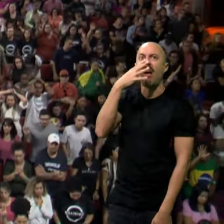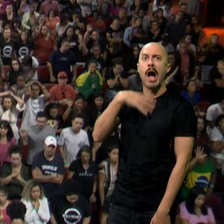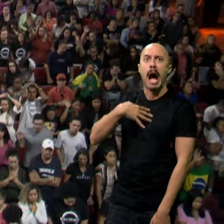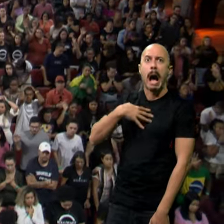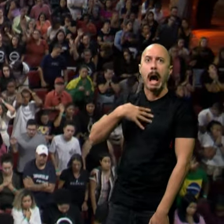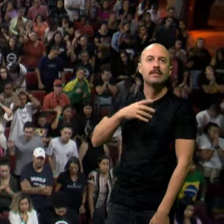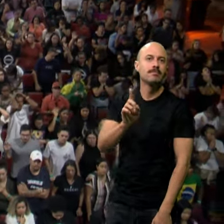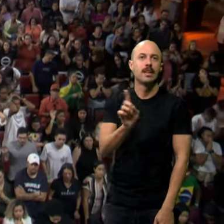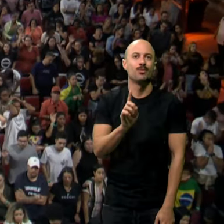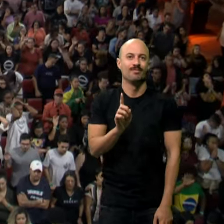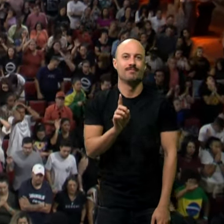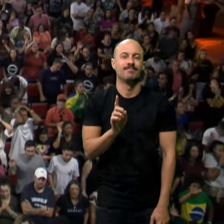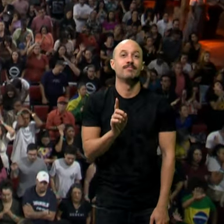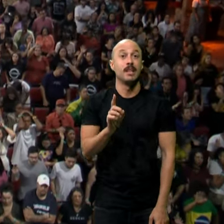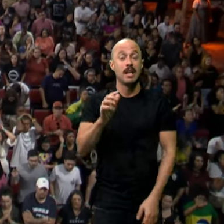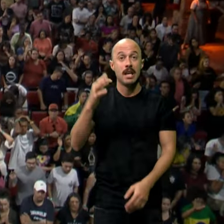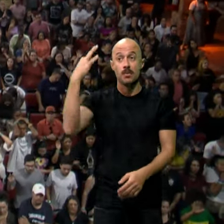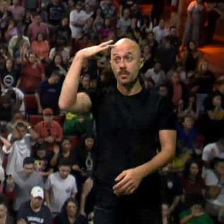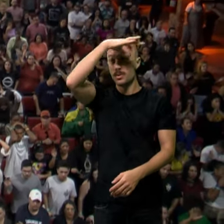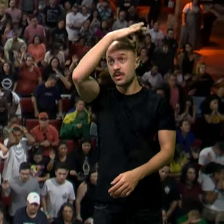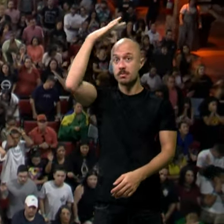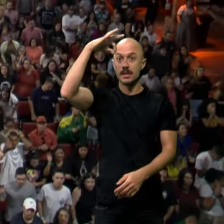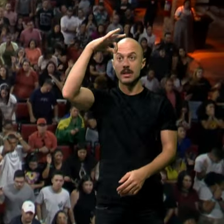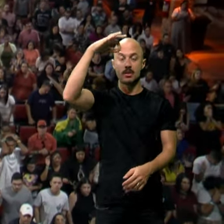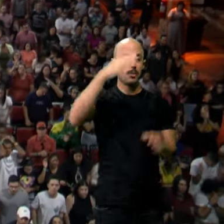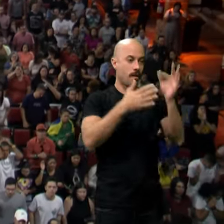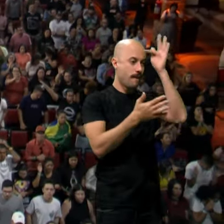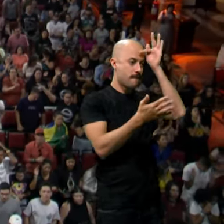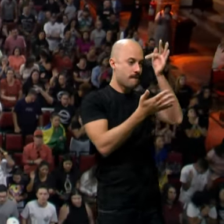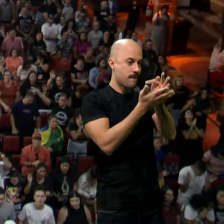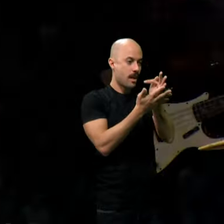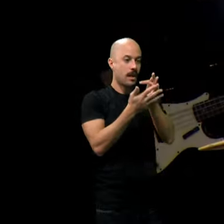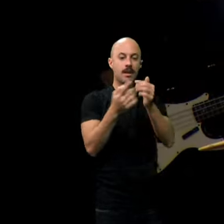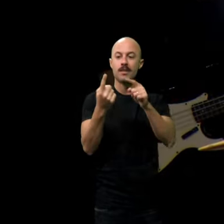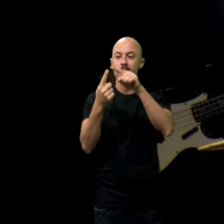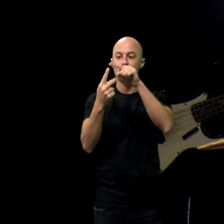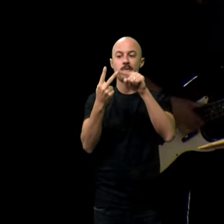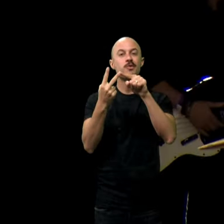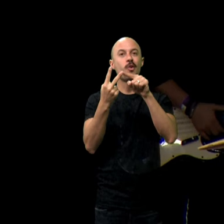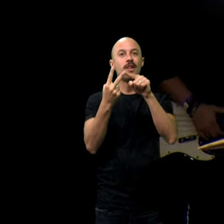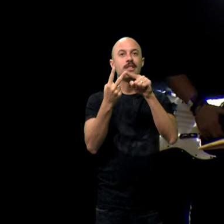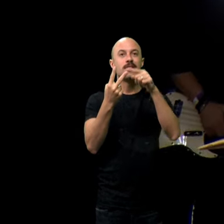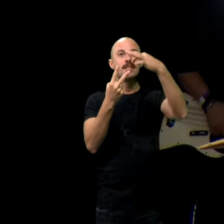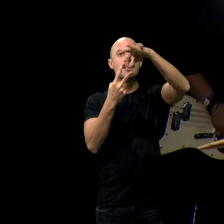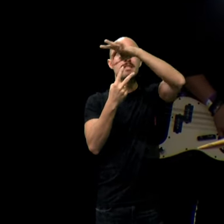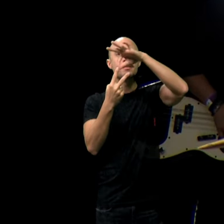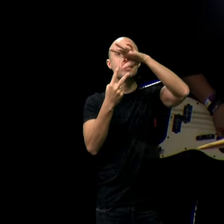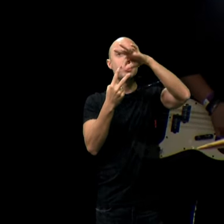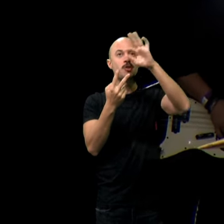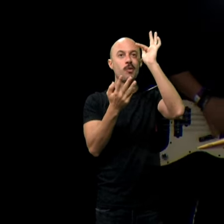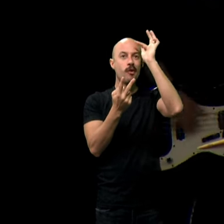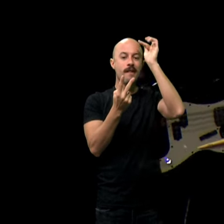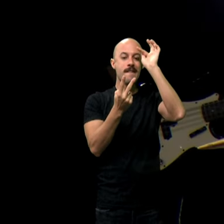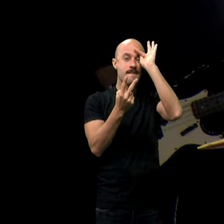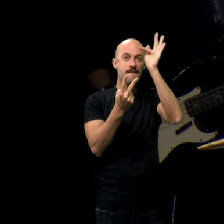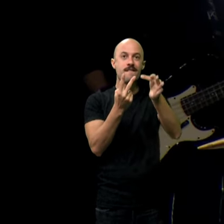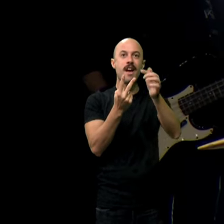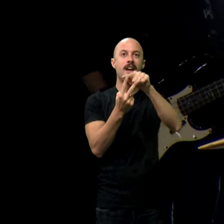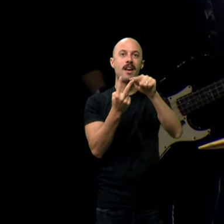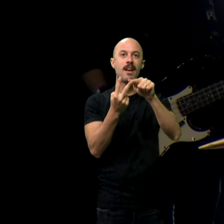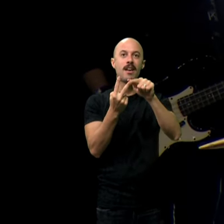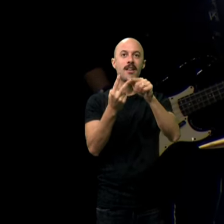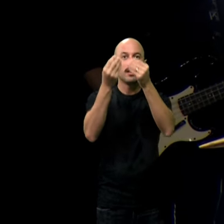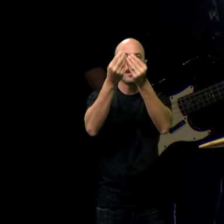O Espírito e a fé, para você romper e abrir. Mas não pense que eu me limito a isso. Eu